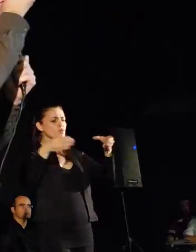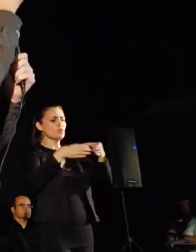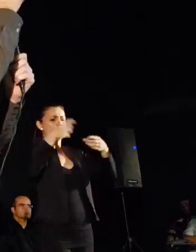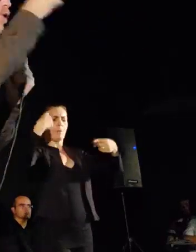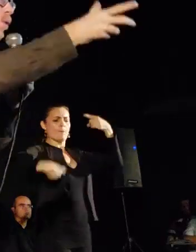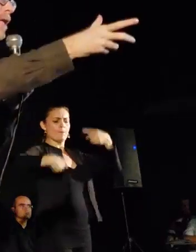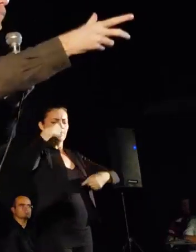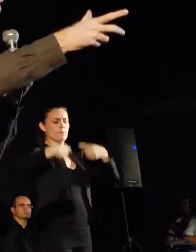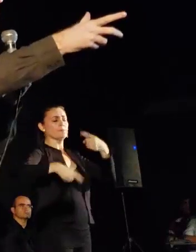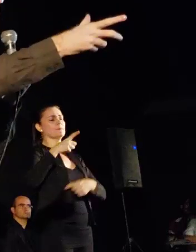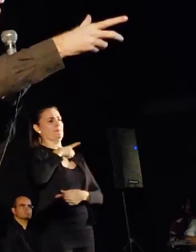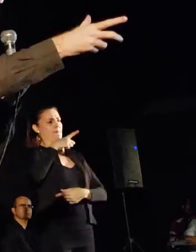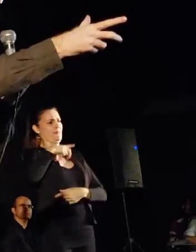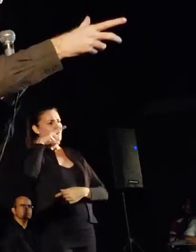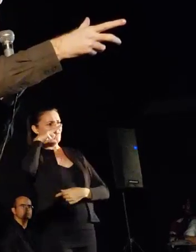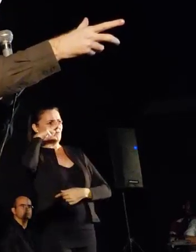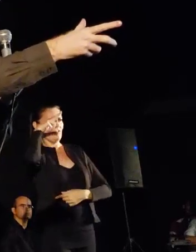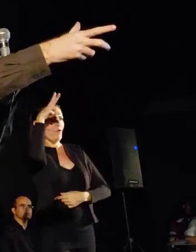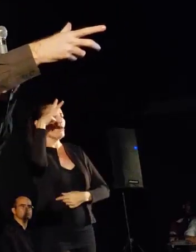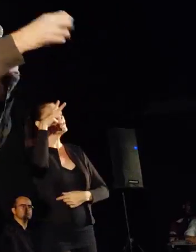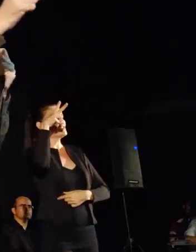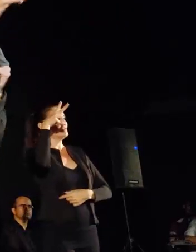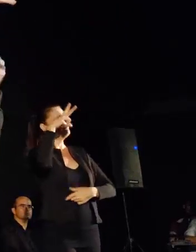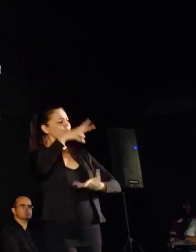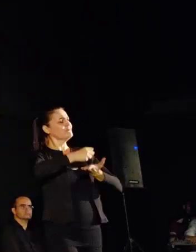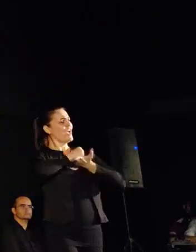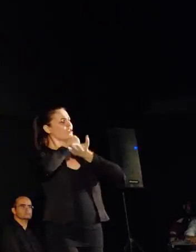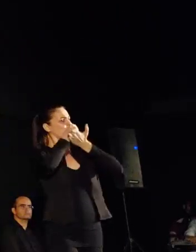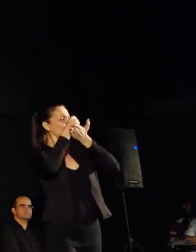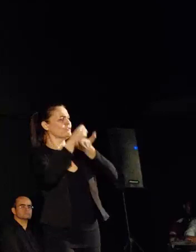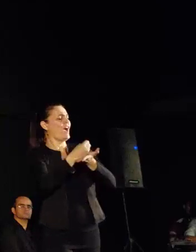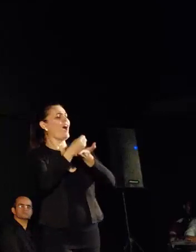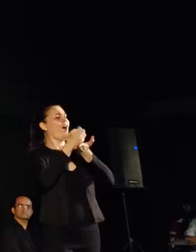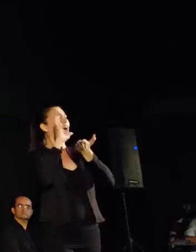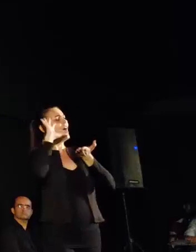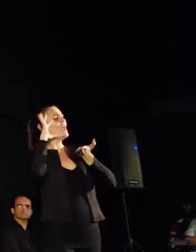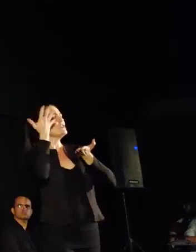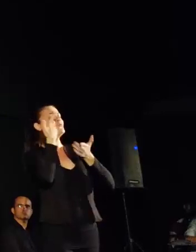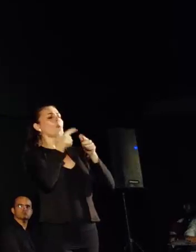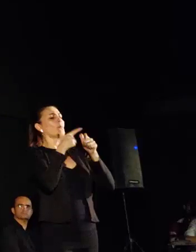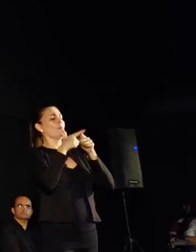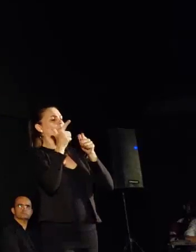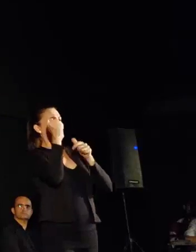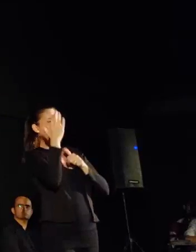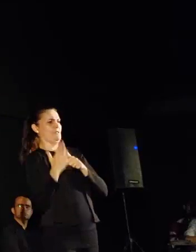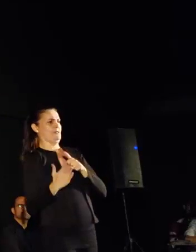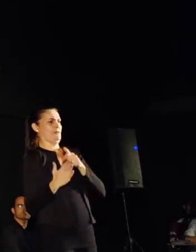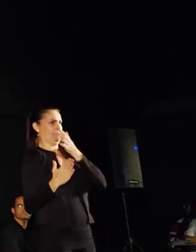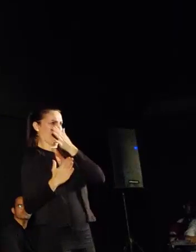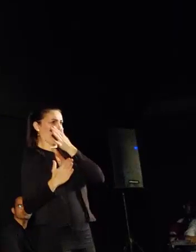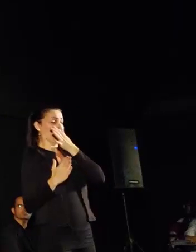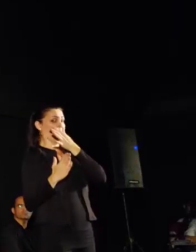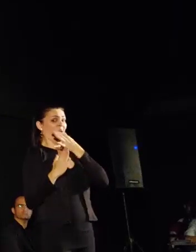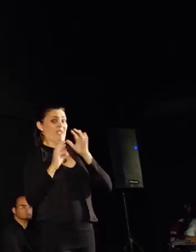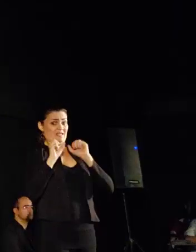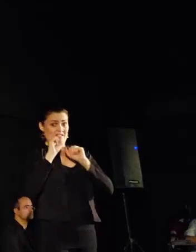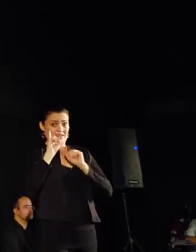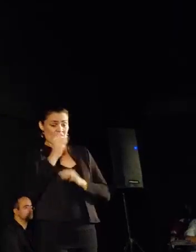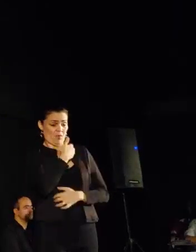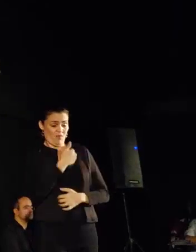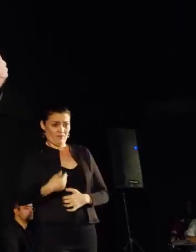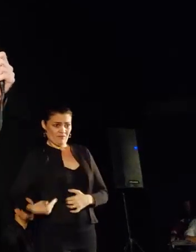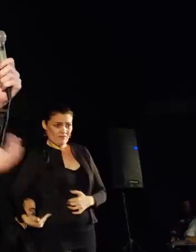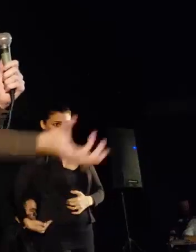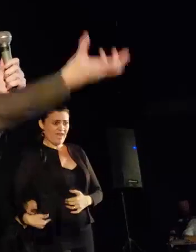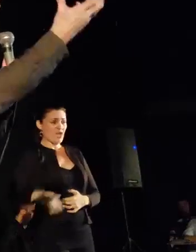de constituir uma alternativa. Por que o governo seja ruim, isso não significa que ele cai. Ele só cai